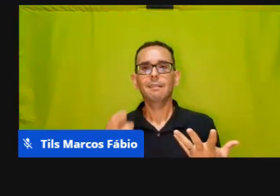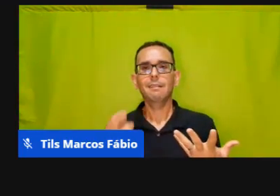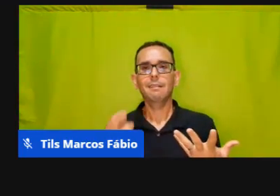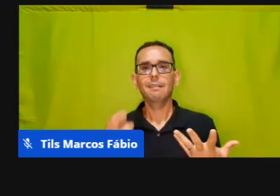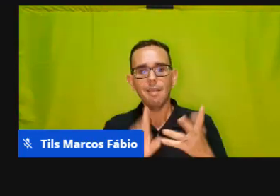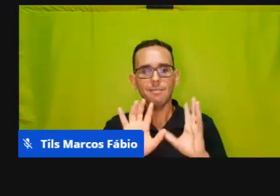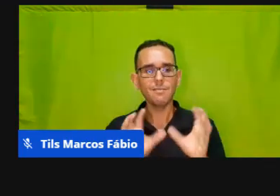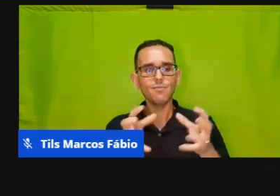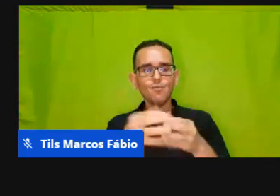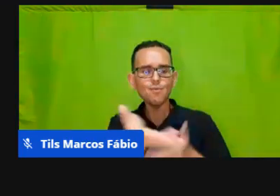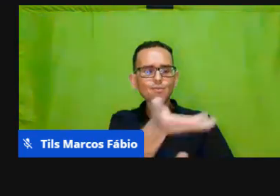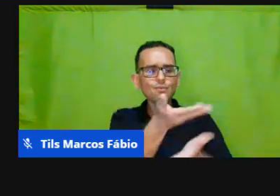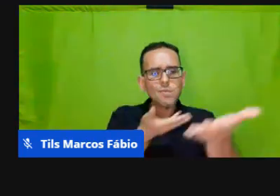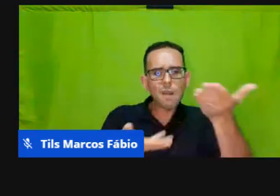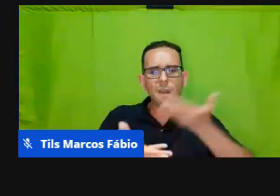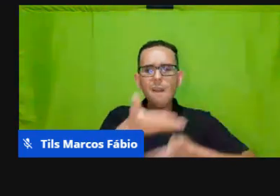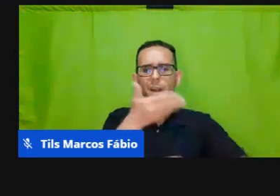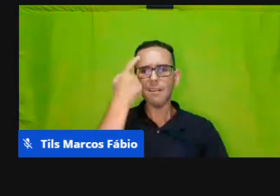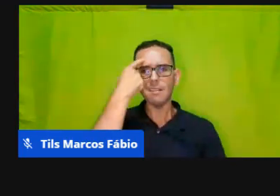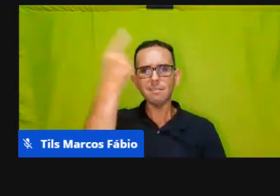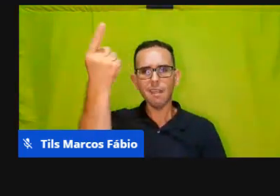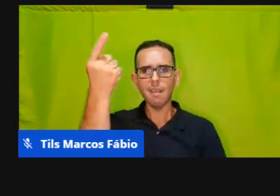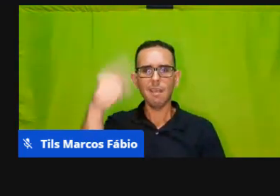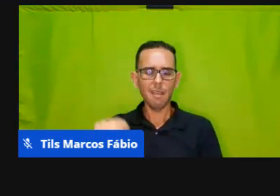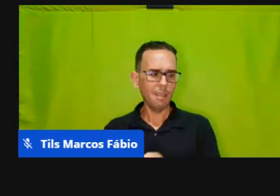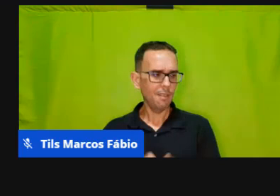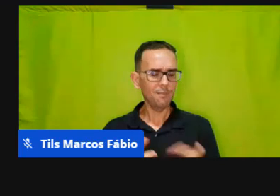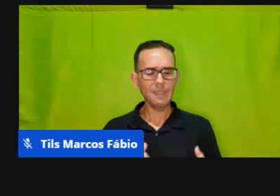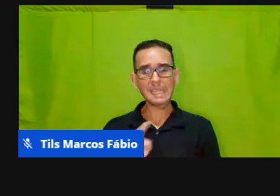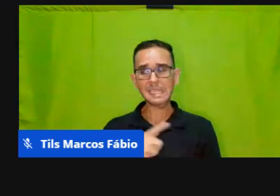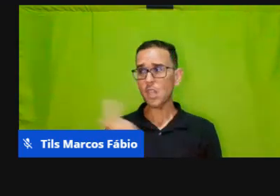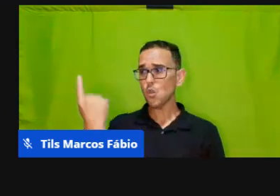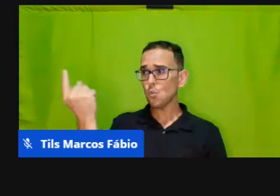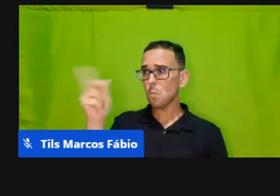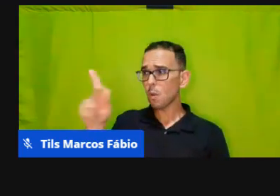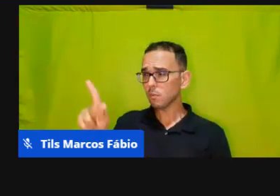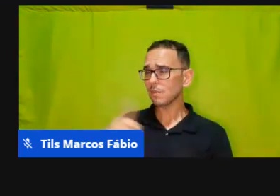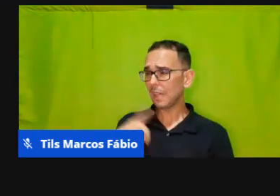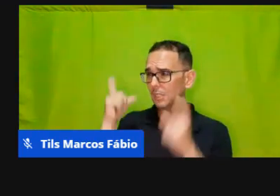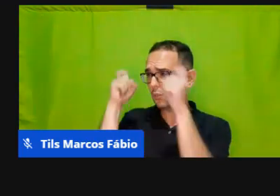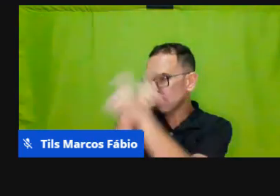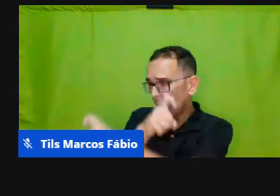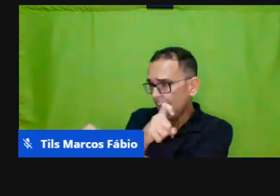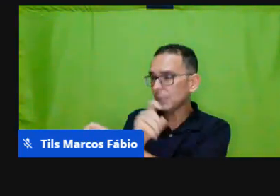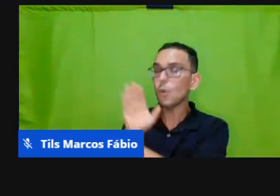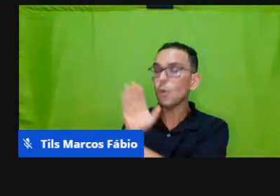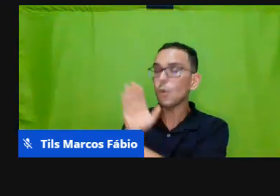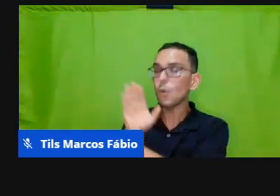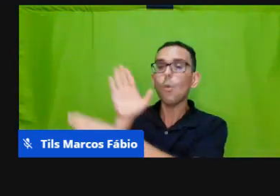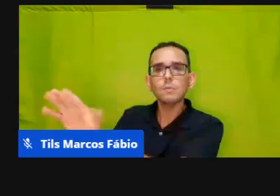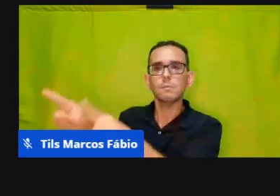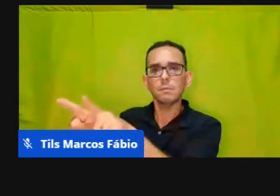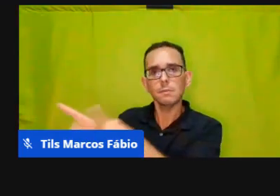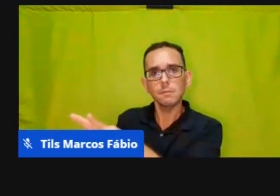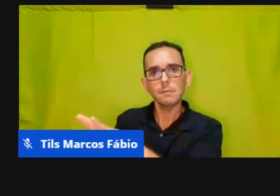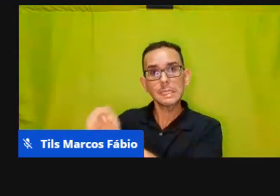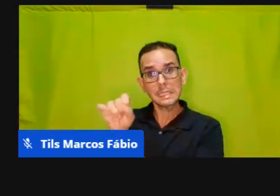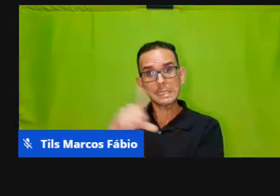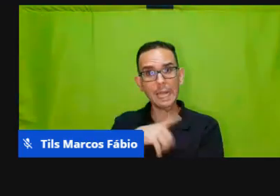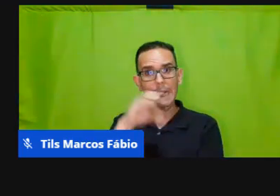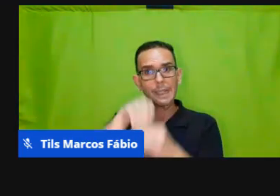dessa troca de ideias, né? O professor está com dificuldade e tal. Então é importante, assim, que se você está na